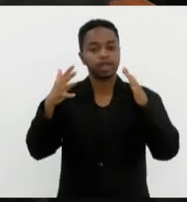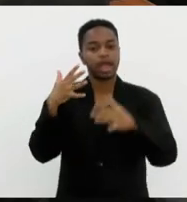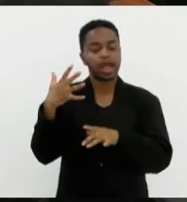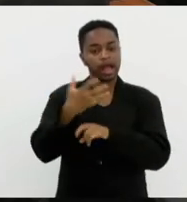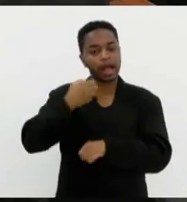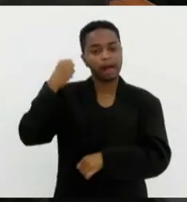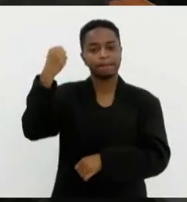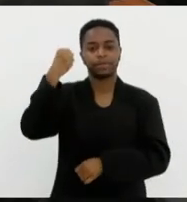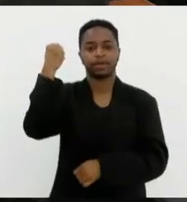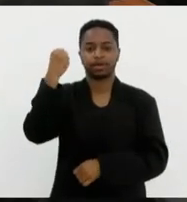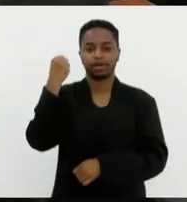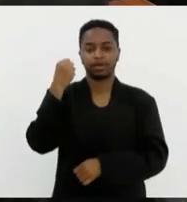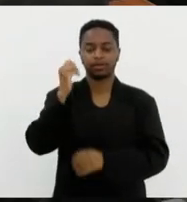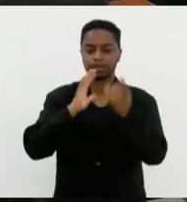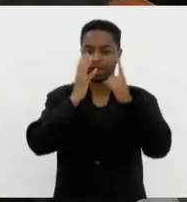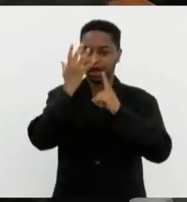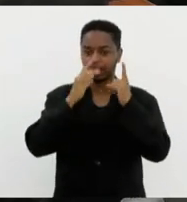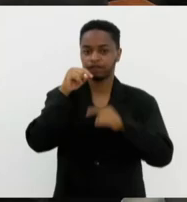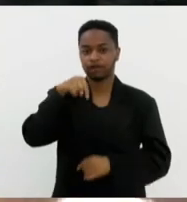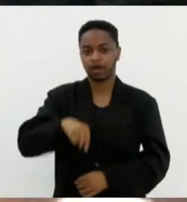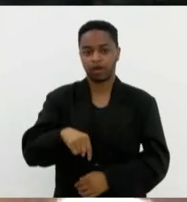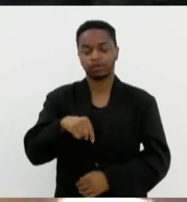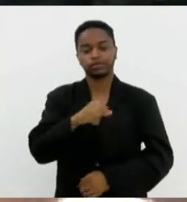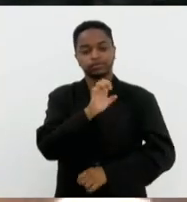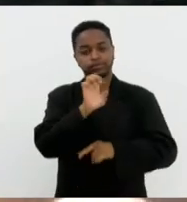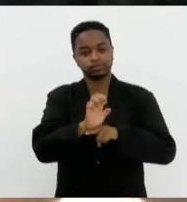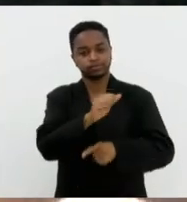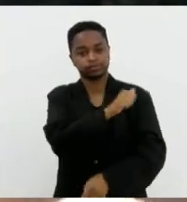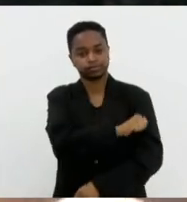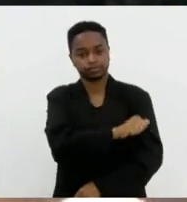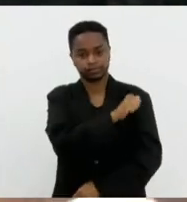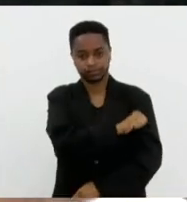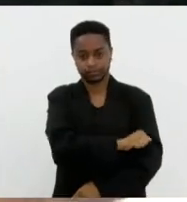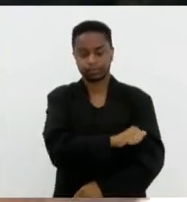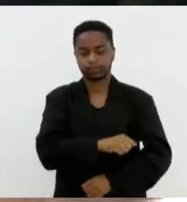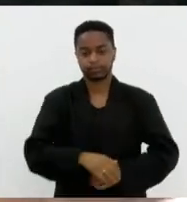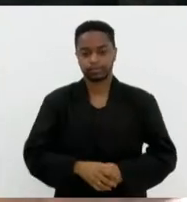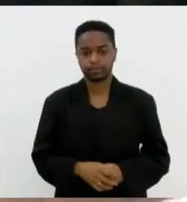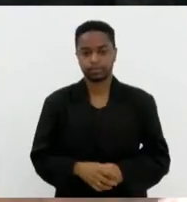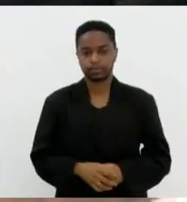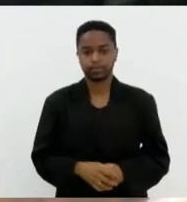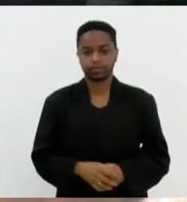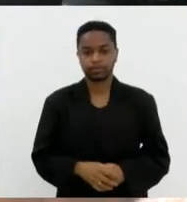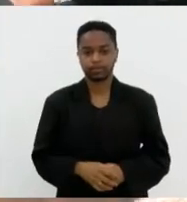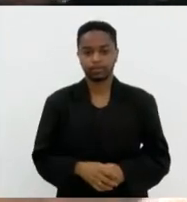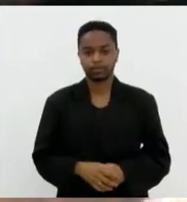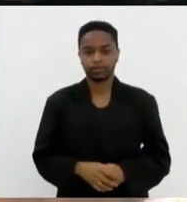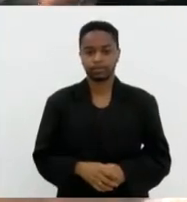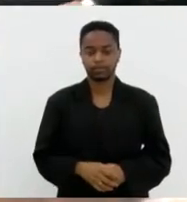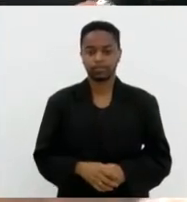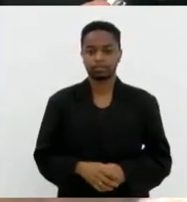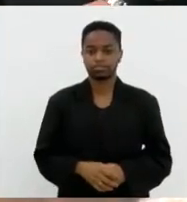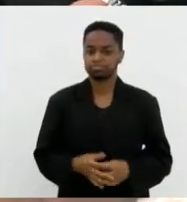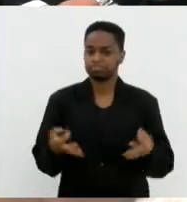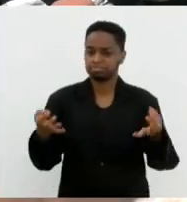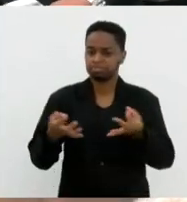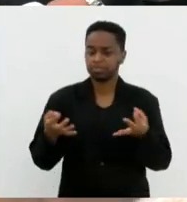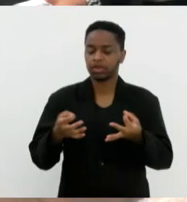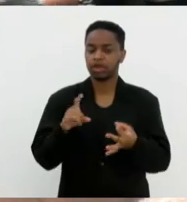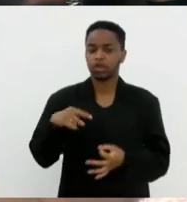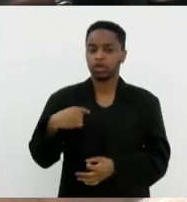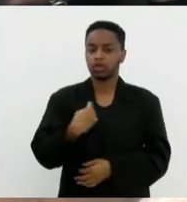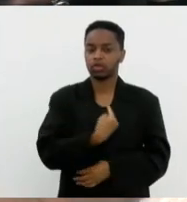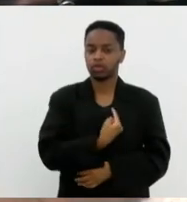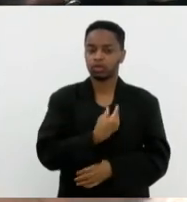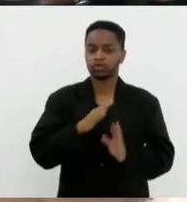campeã do Carnaval do Estado do Rio de Janeiro, que foi de pleno êxito, a nossa